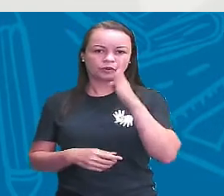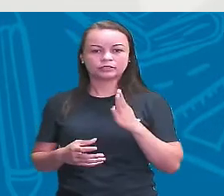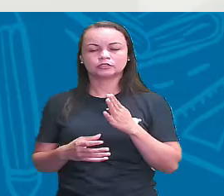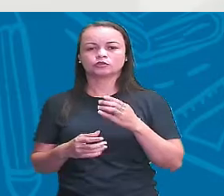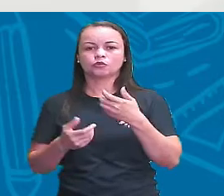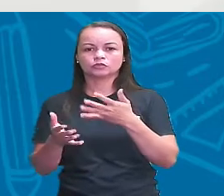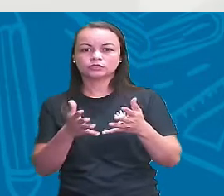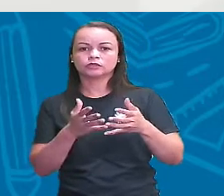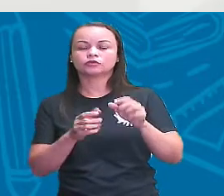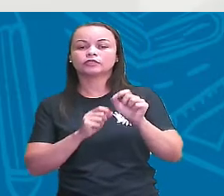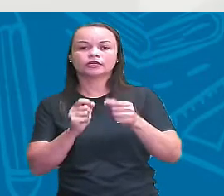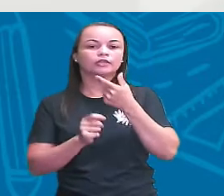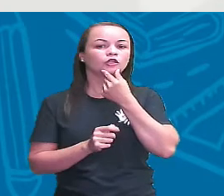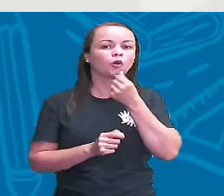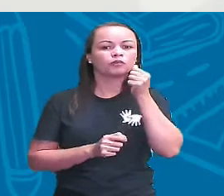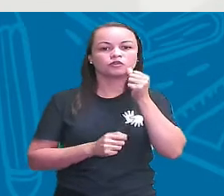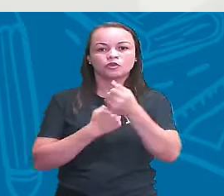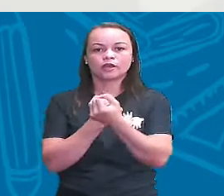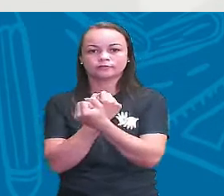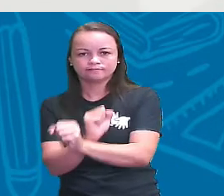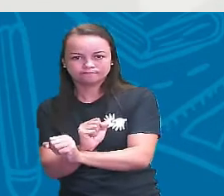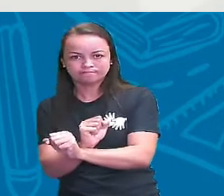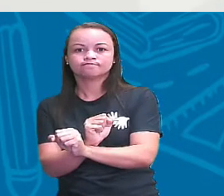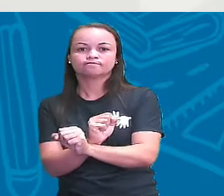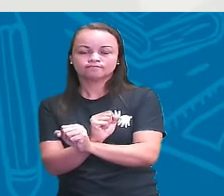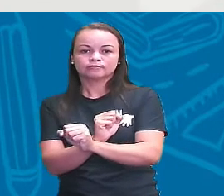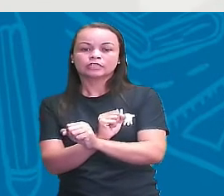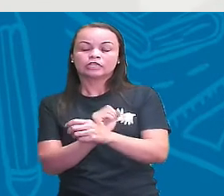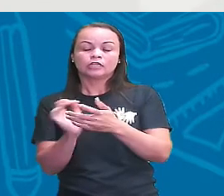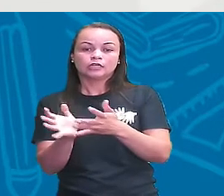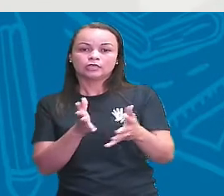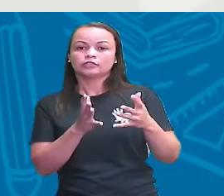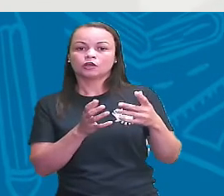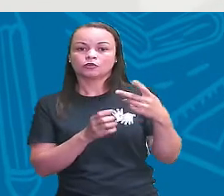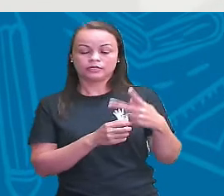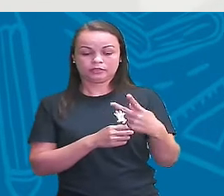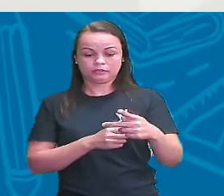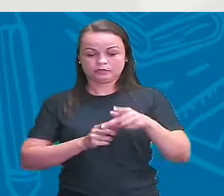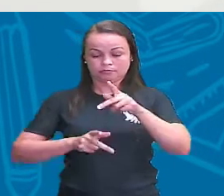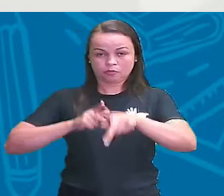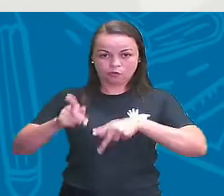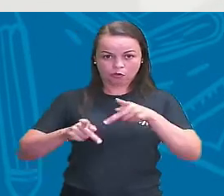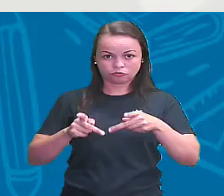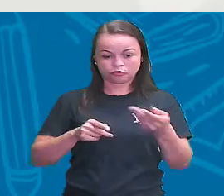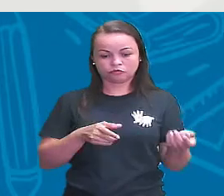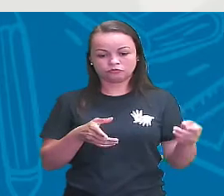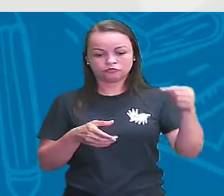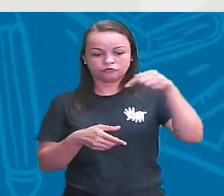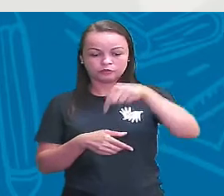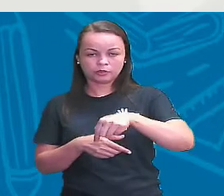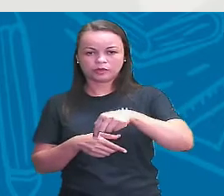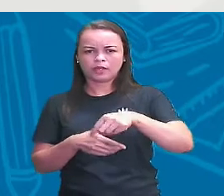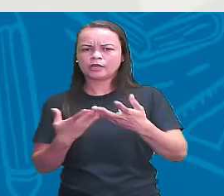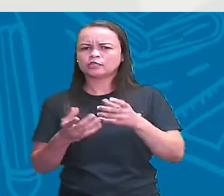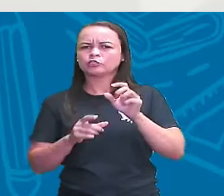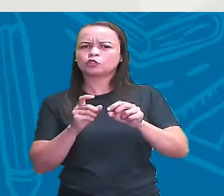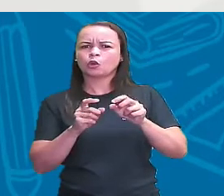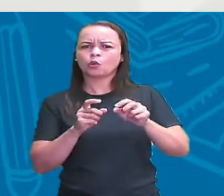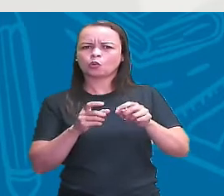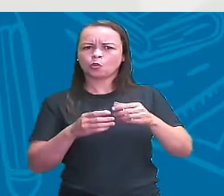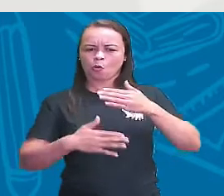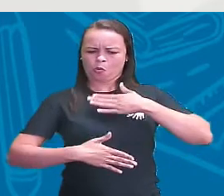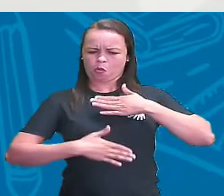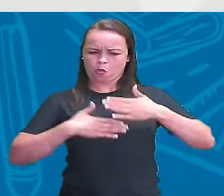e escravas, certo? Então, quando esses povos eles são trazidos para cá, eles não trazem para cá só os corpos